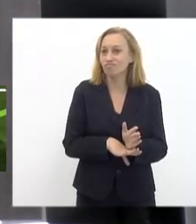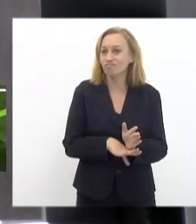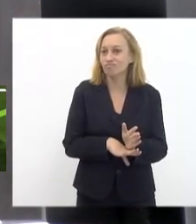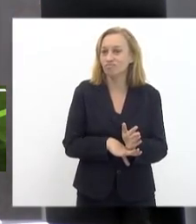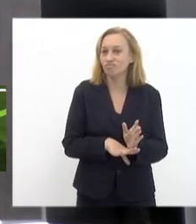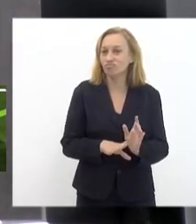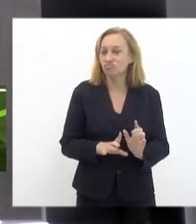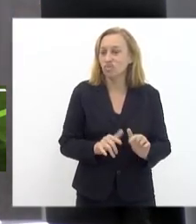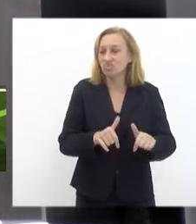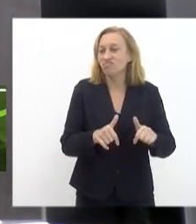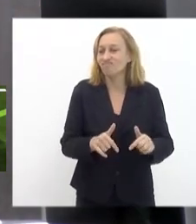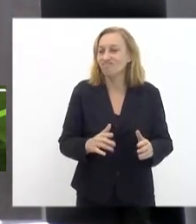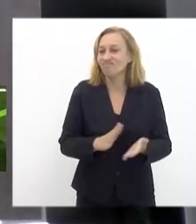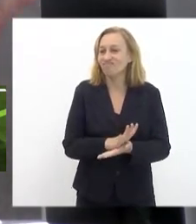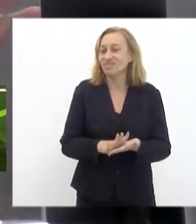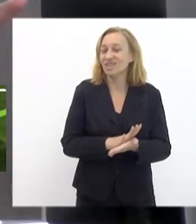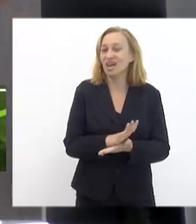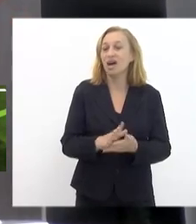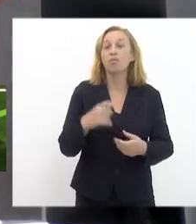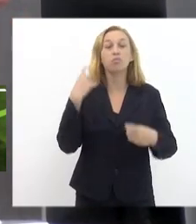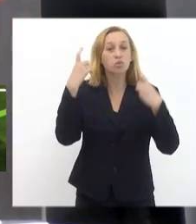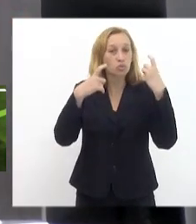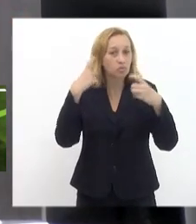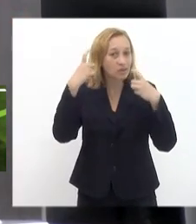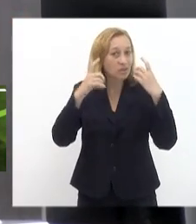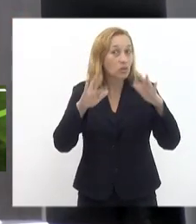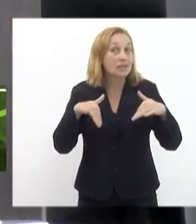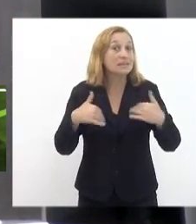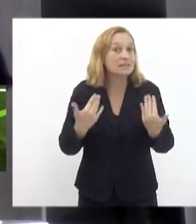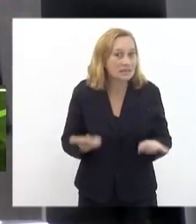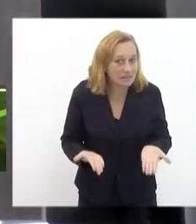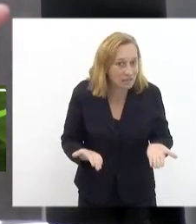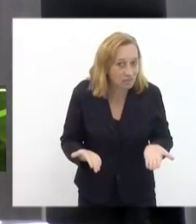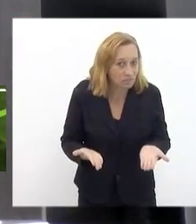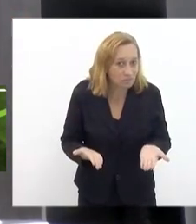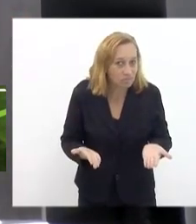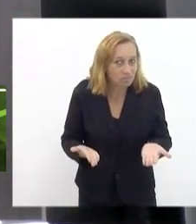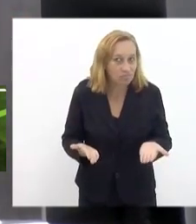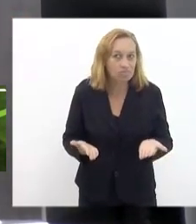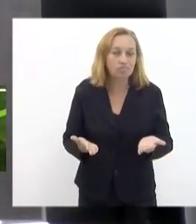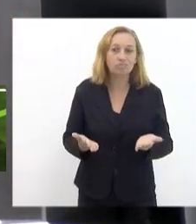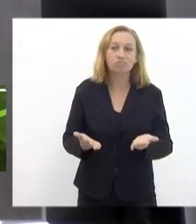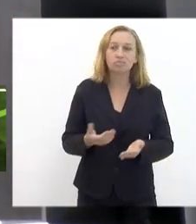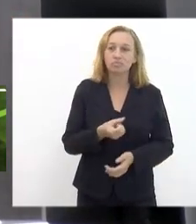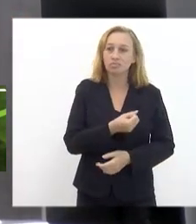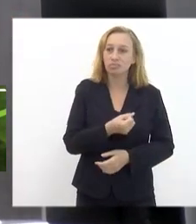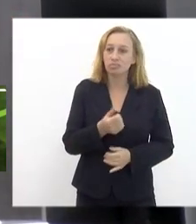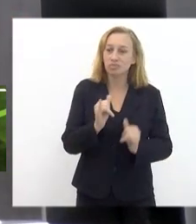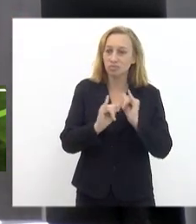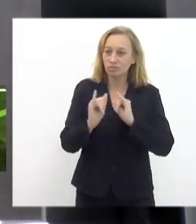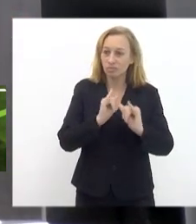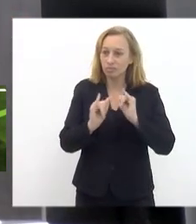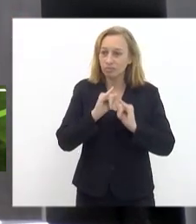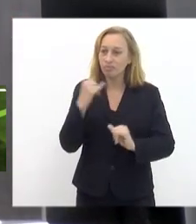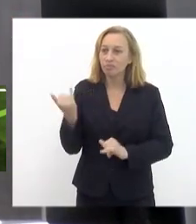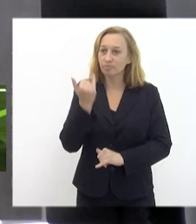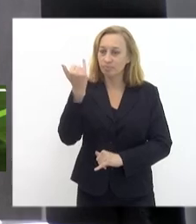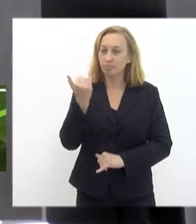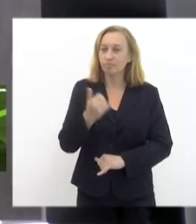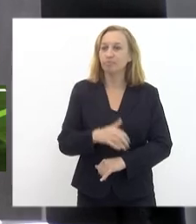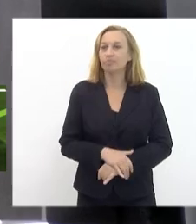exercida então a preocupação é desse levantamento eu acho importante isso